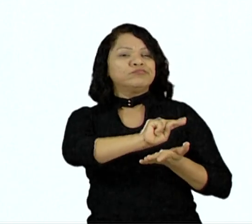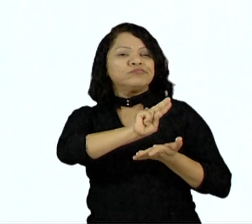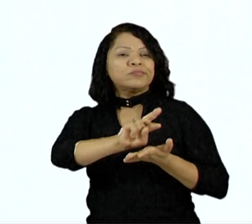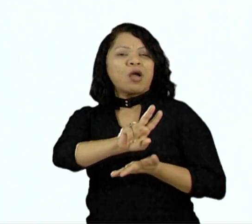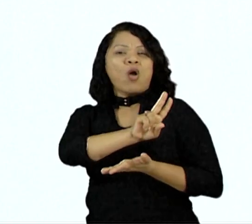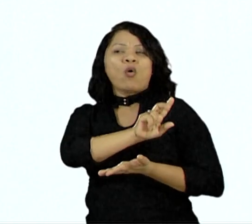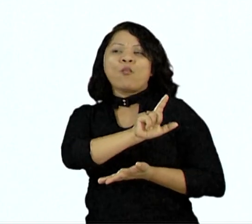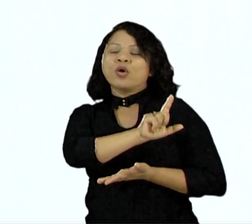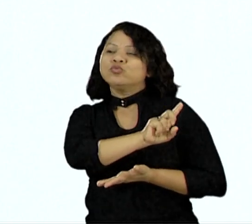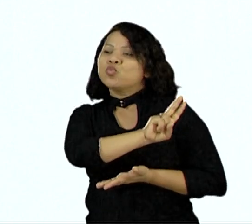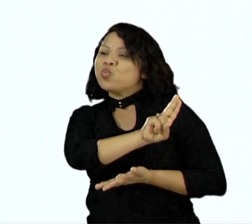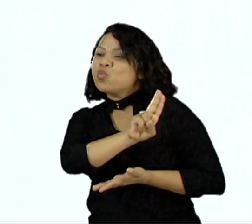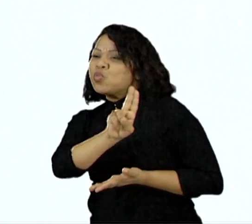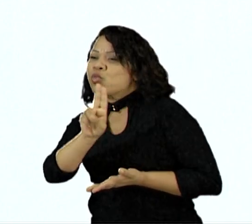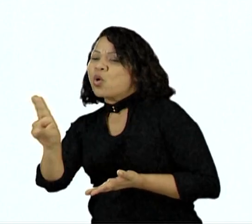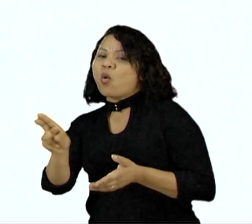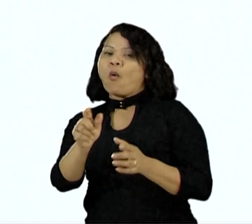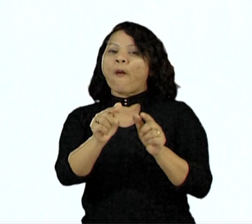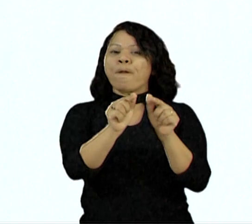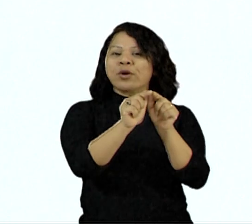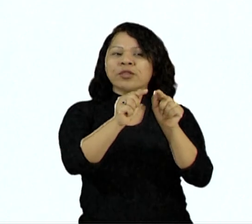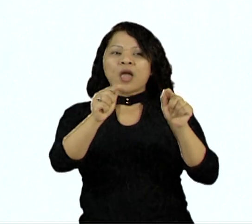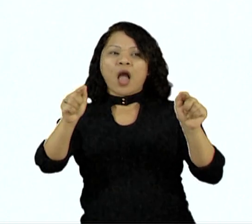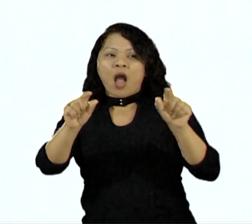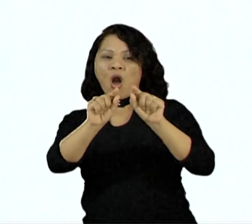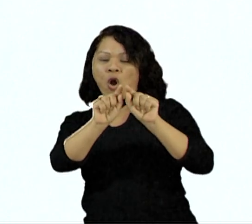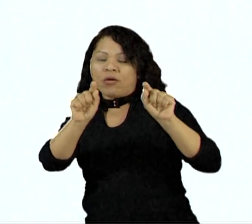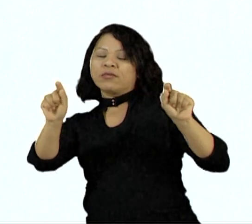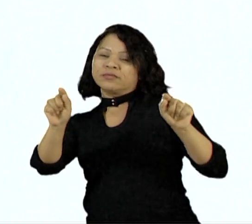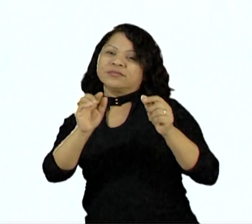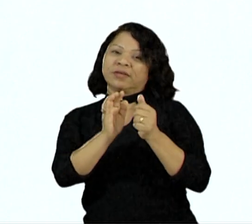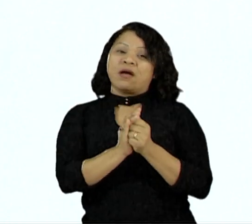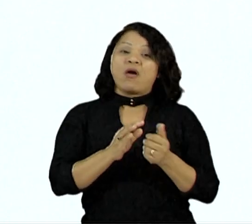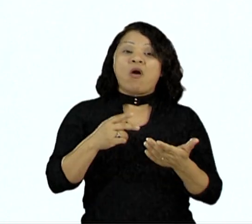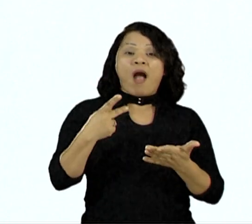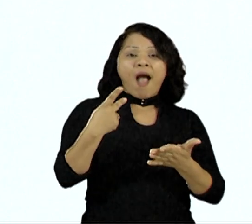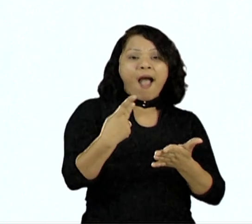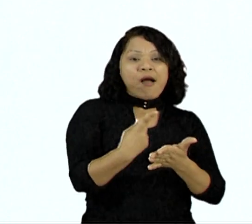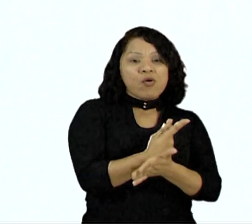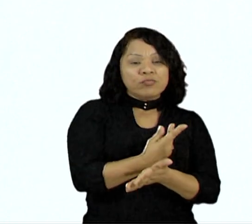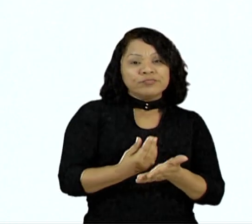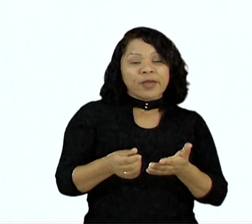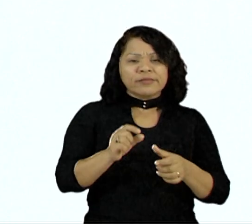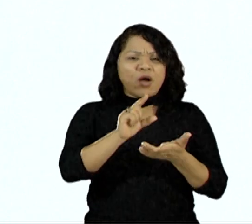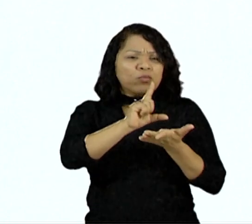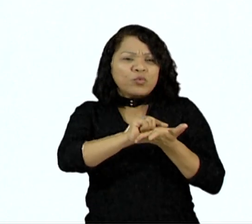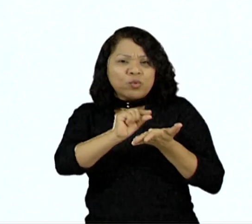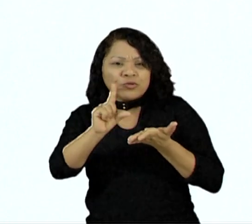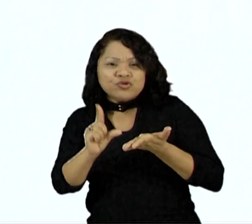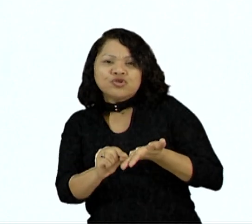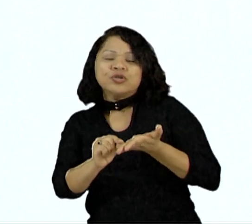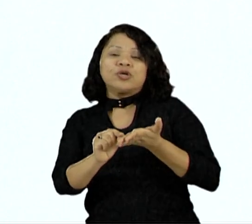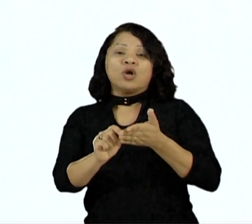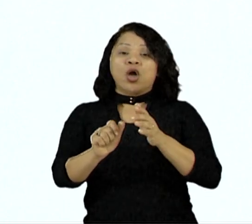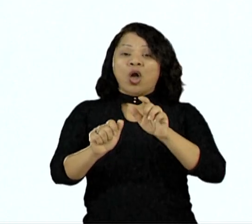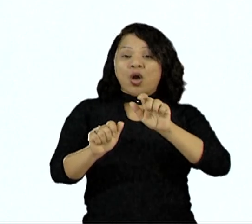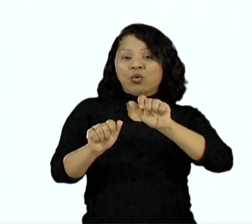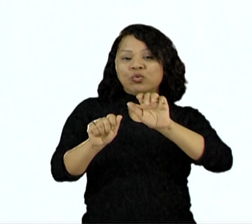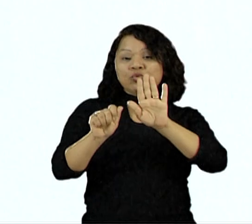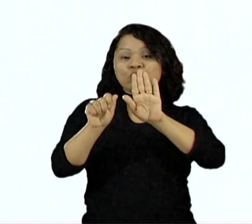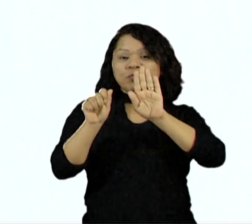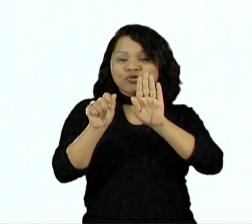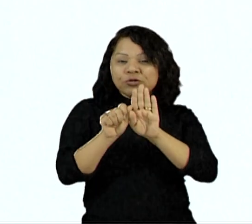da oração, ocorrendo principalmente entre os artigos, o substantivo e o